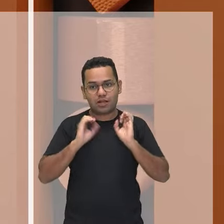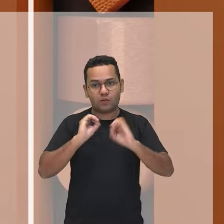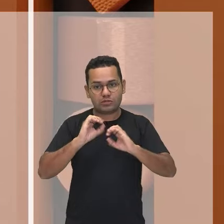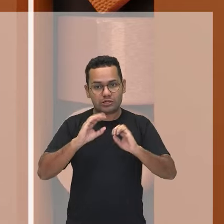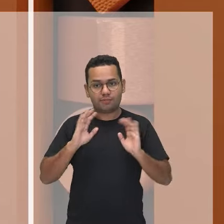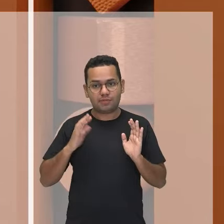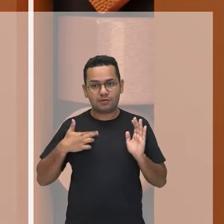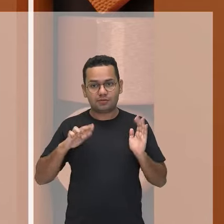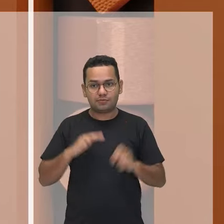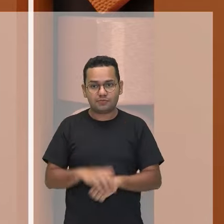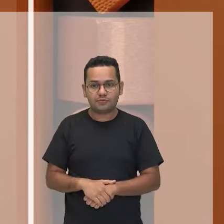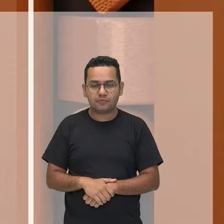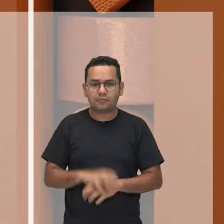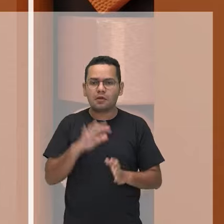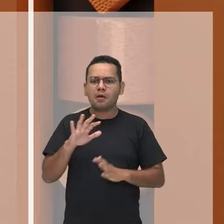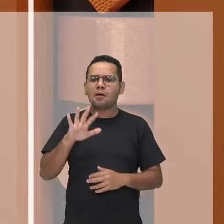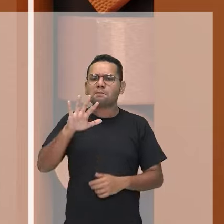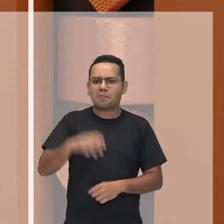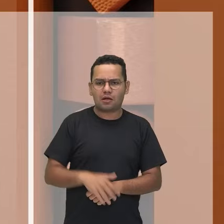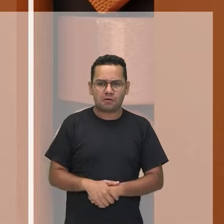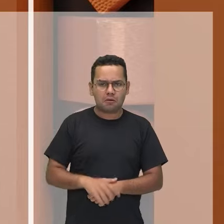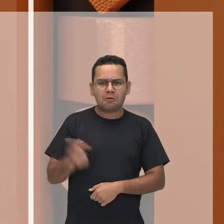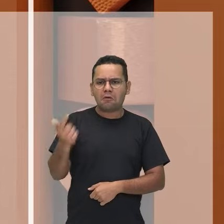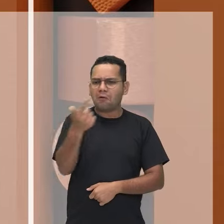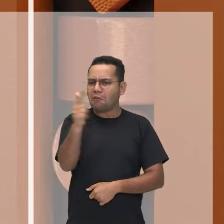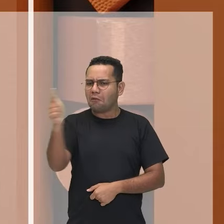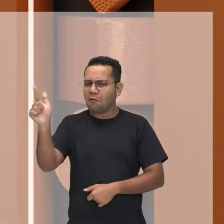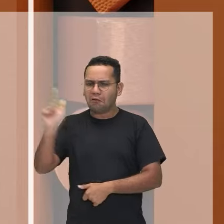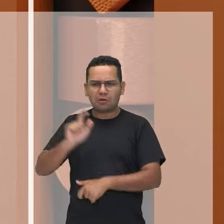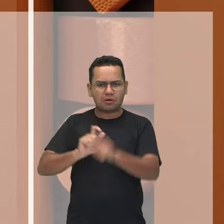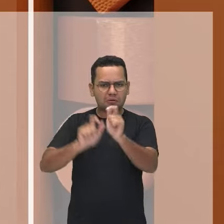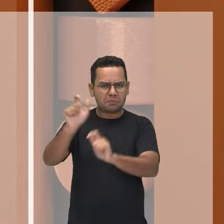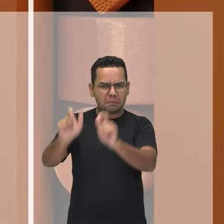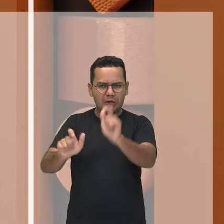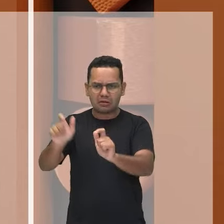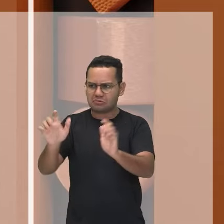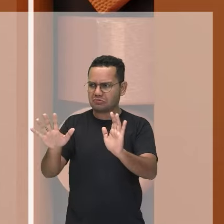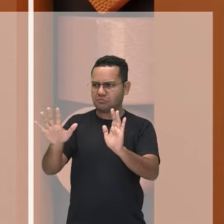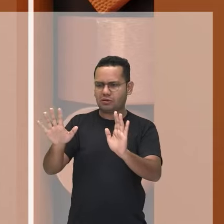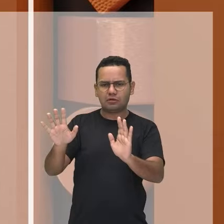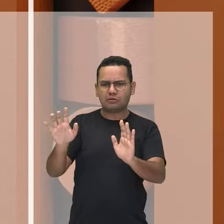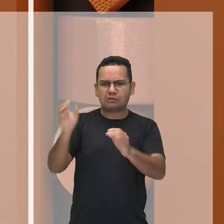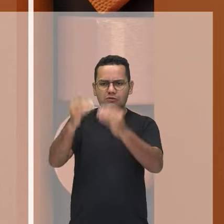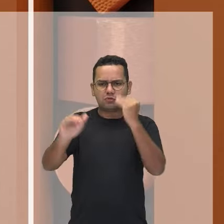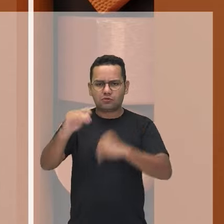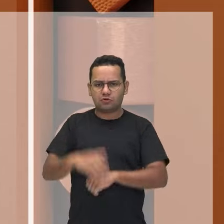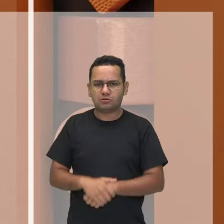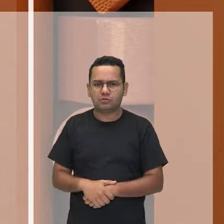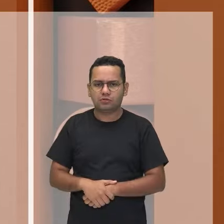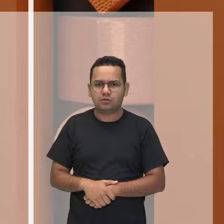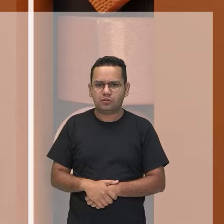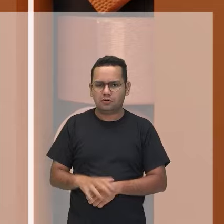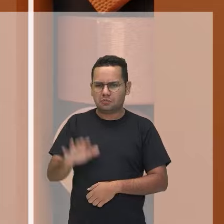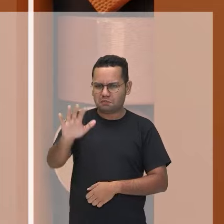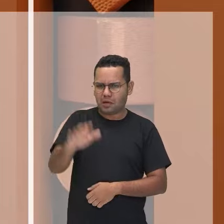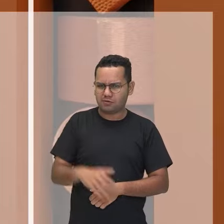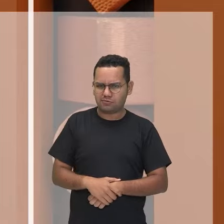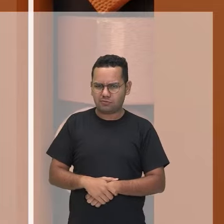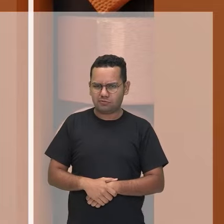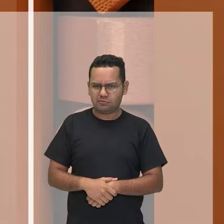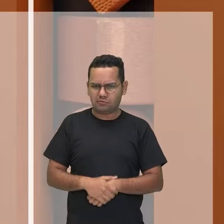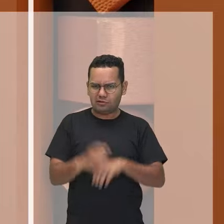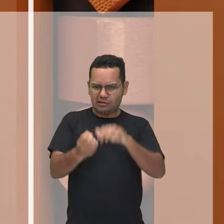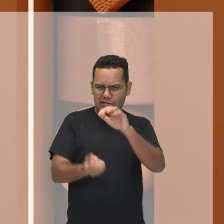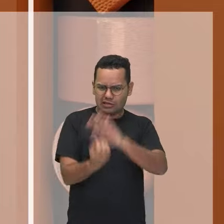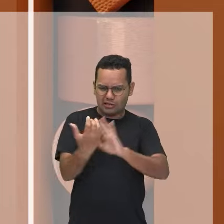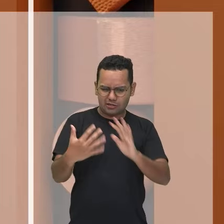Talvez outros que não acreditam, e cientistas que não acreditam e tudo mais, vão dizer, não, pera lá, o mundo não foi criado em 7 dias, né? Teve